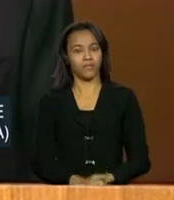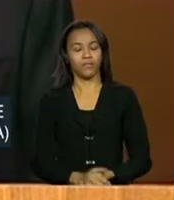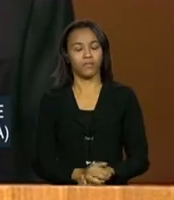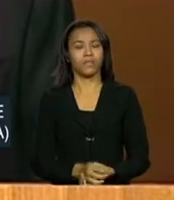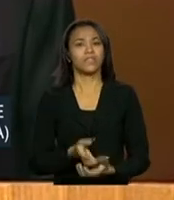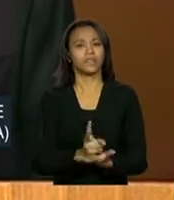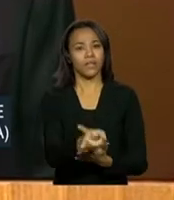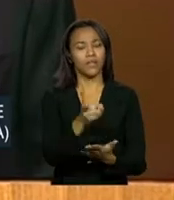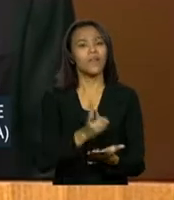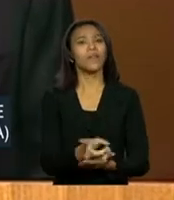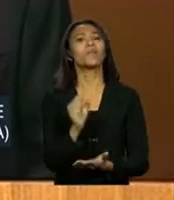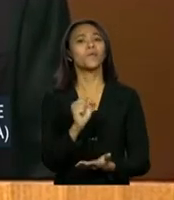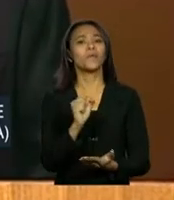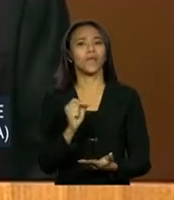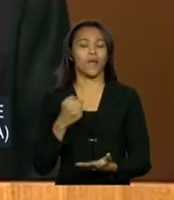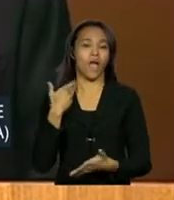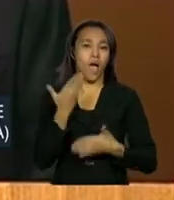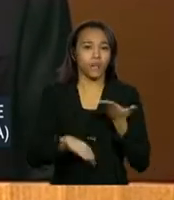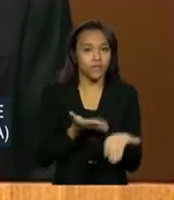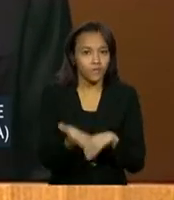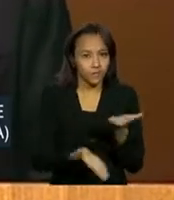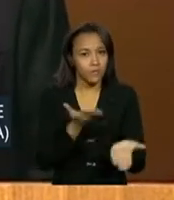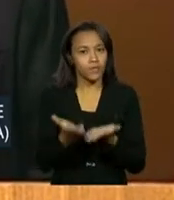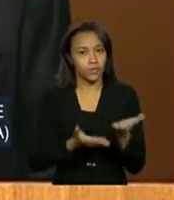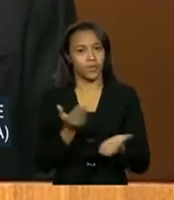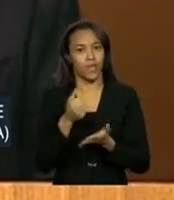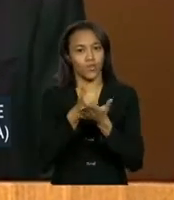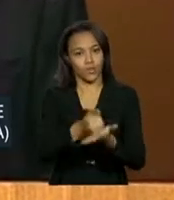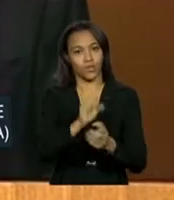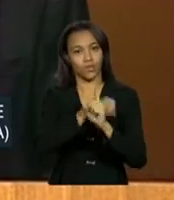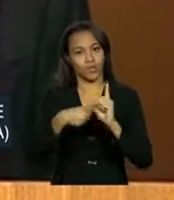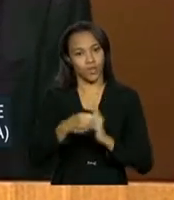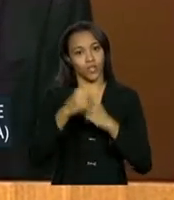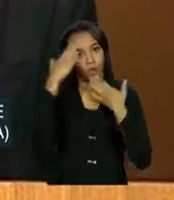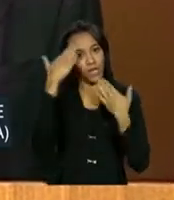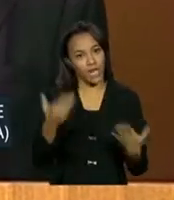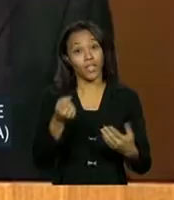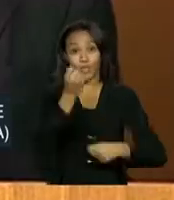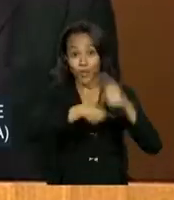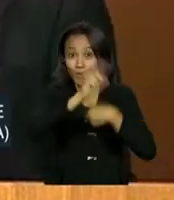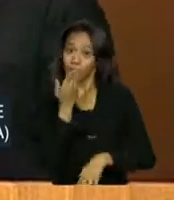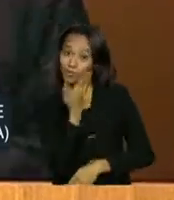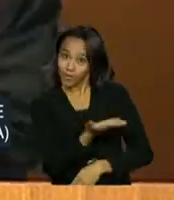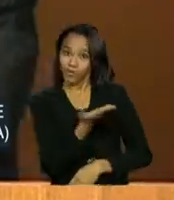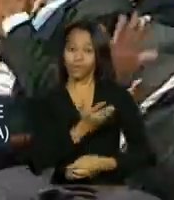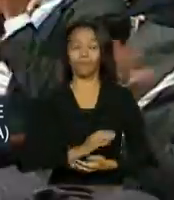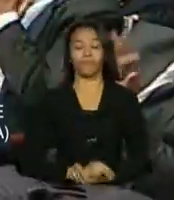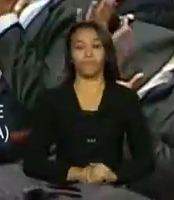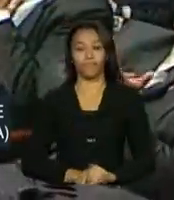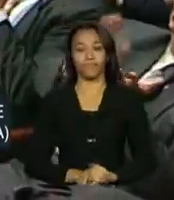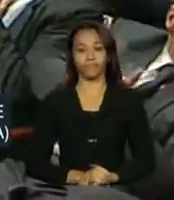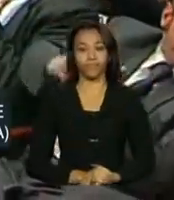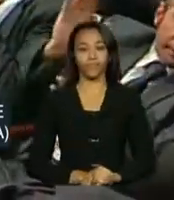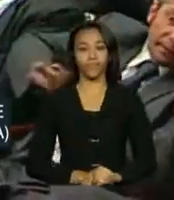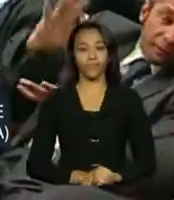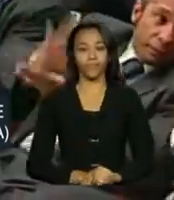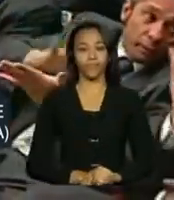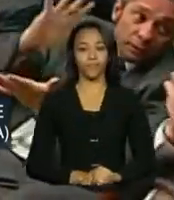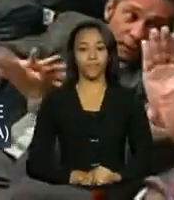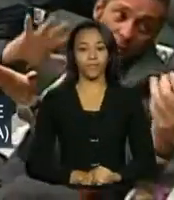para atender às demandas do seu povo. Muito obrigado e muito sucesso a você.